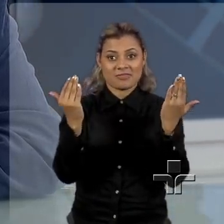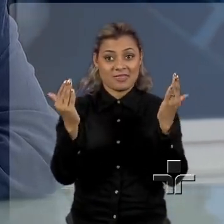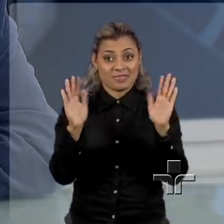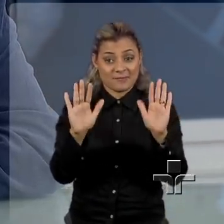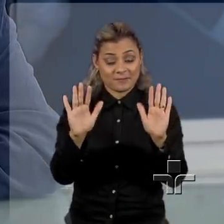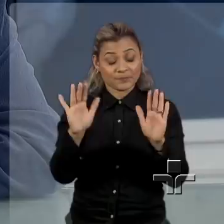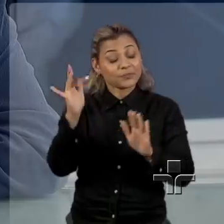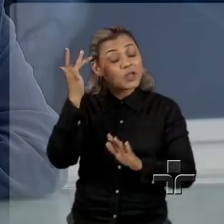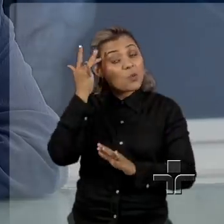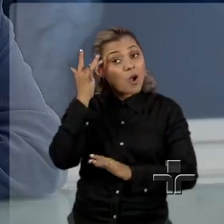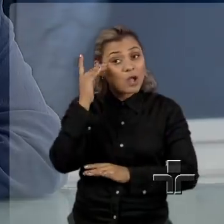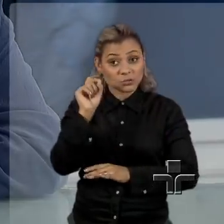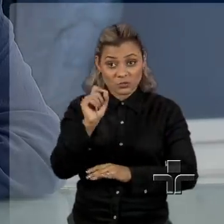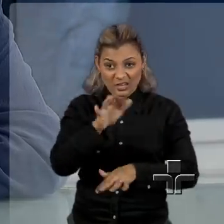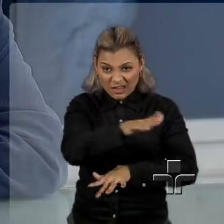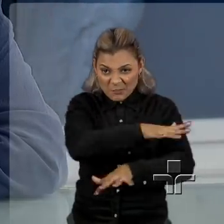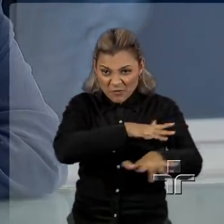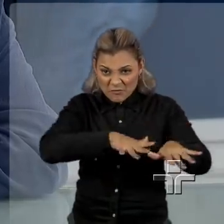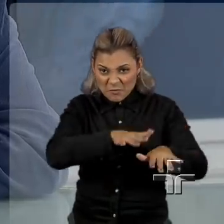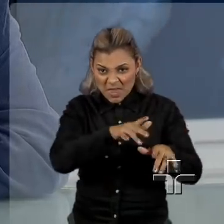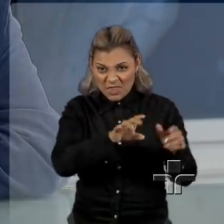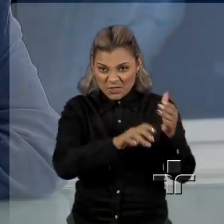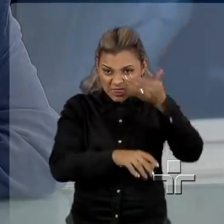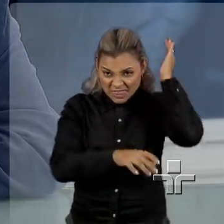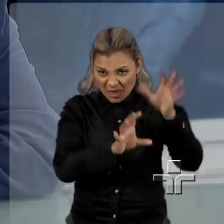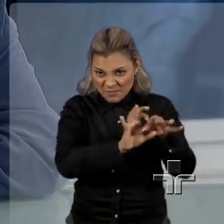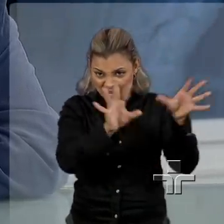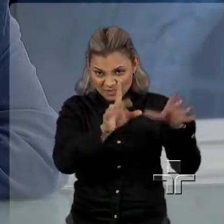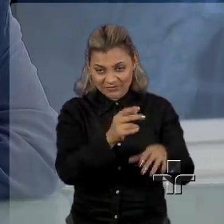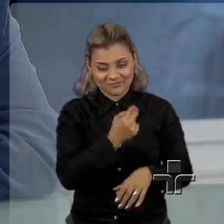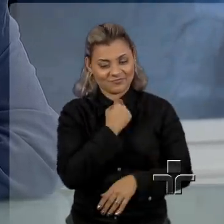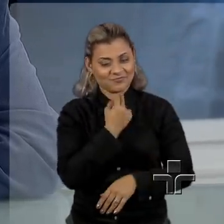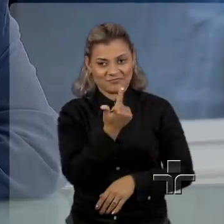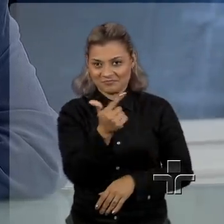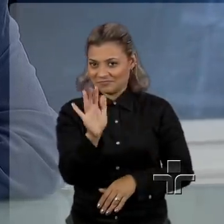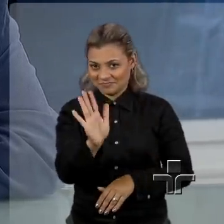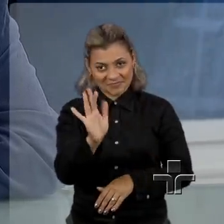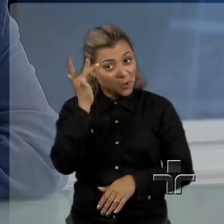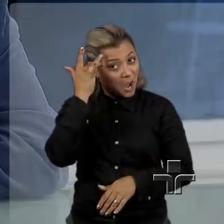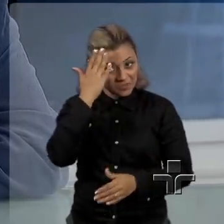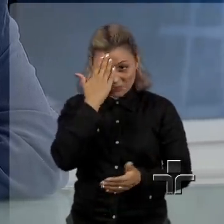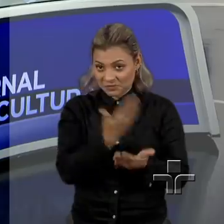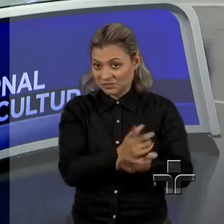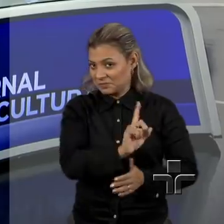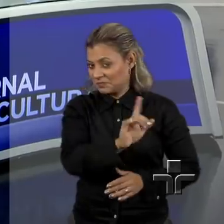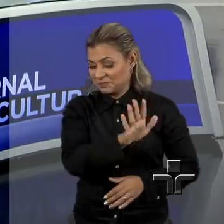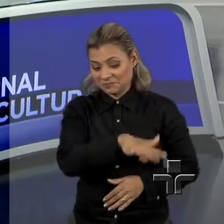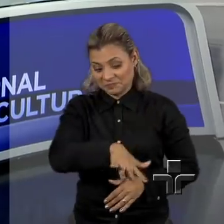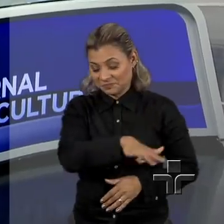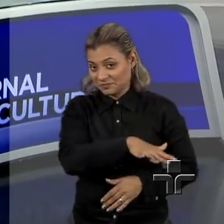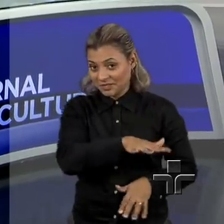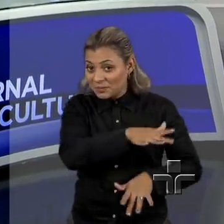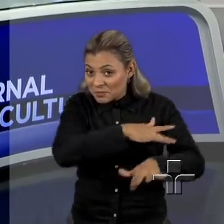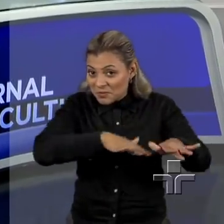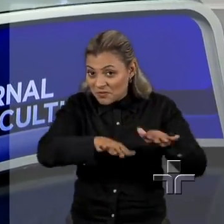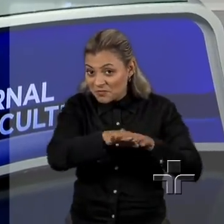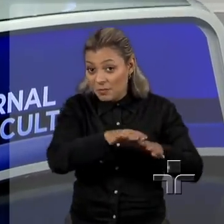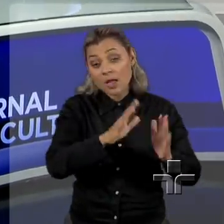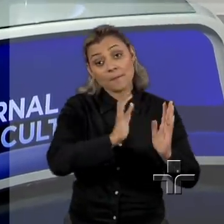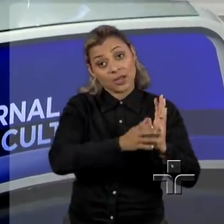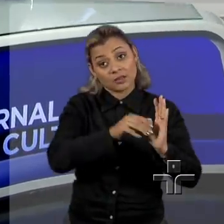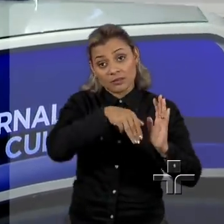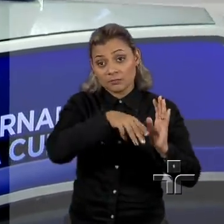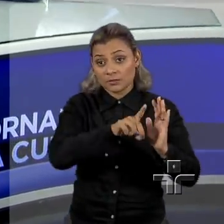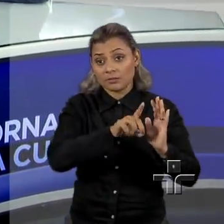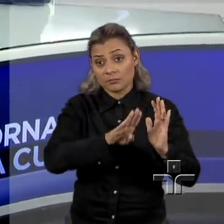o movimento Temer Livre. E não vai surgir o movimento Temer Livre, talvez o MDB faça, mas